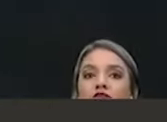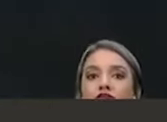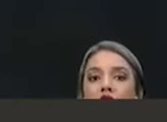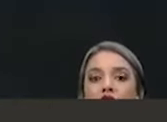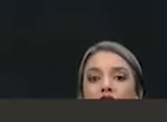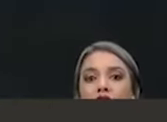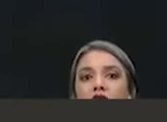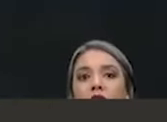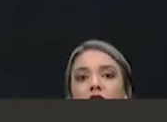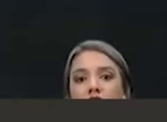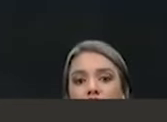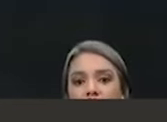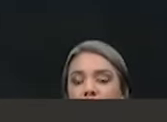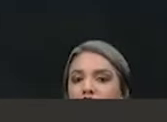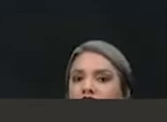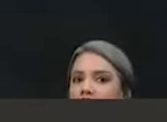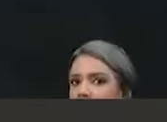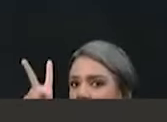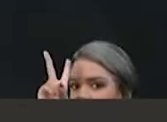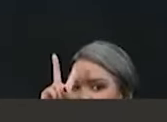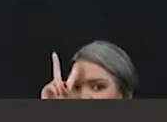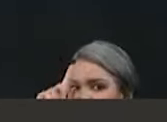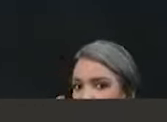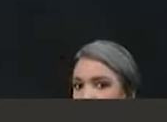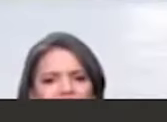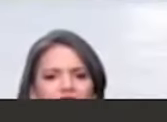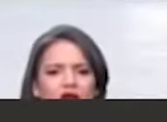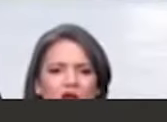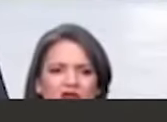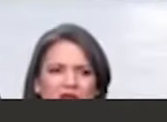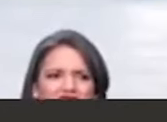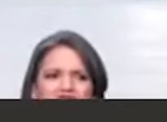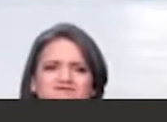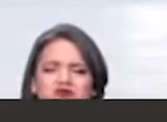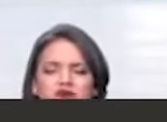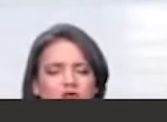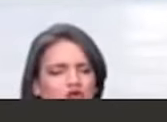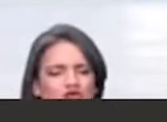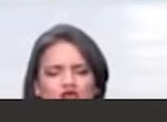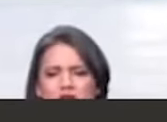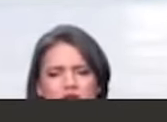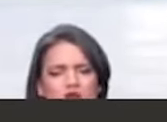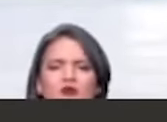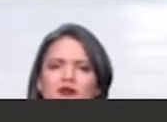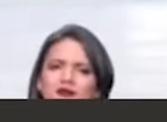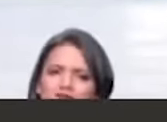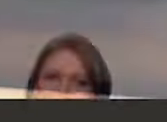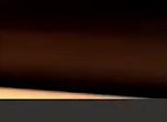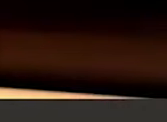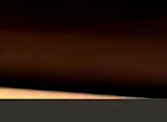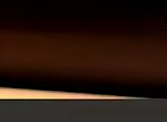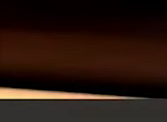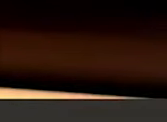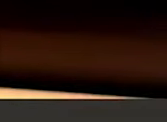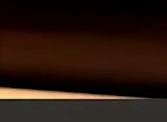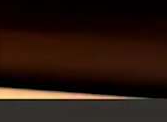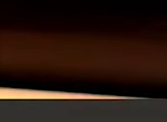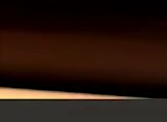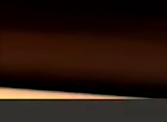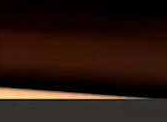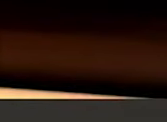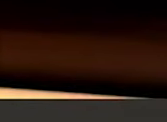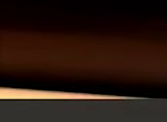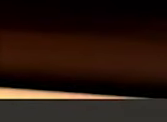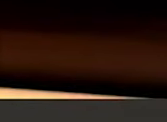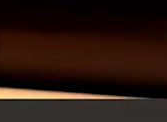isso que ele disse é inconstitucional aí a constituição já era letra morta faltou nessa lista de astle Eu não consegui achar